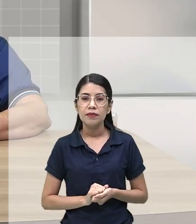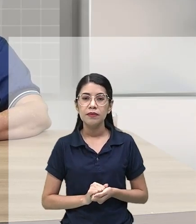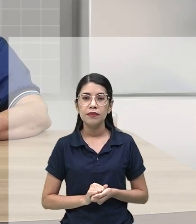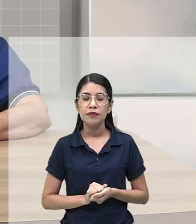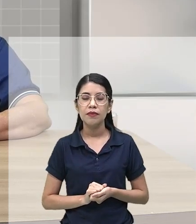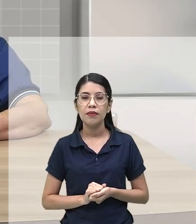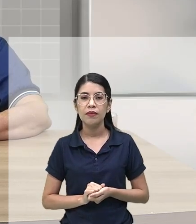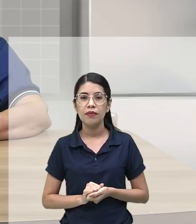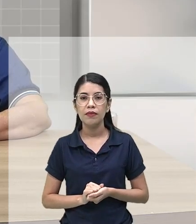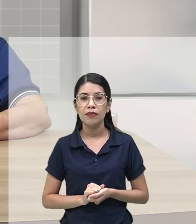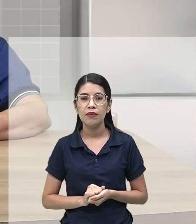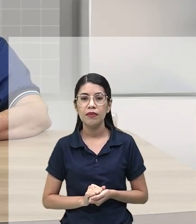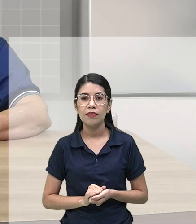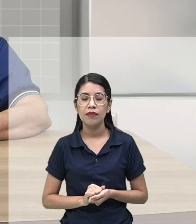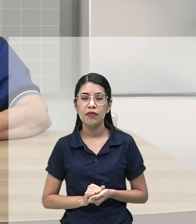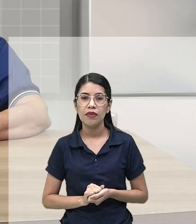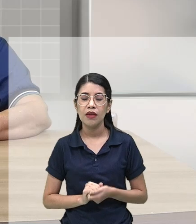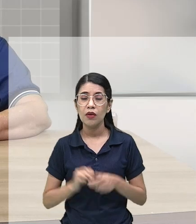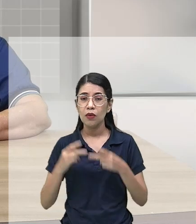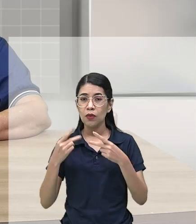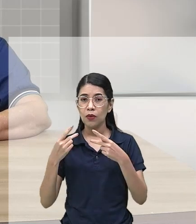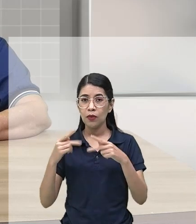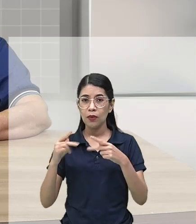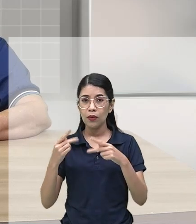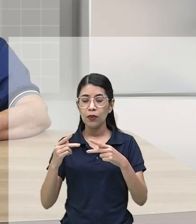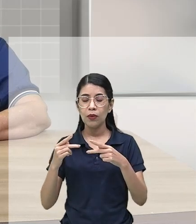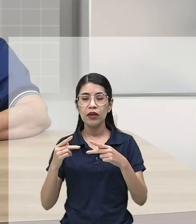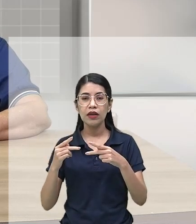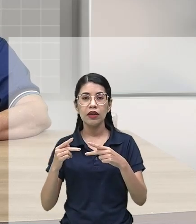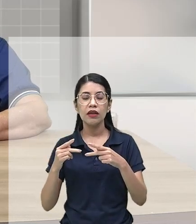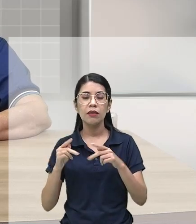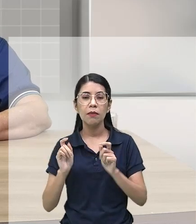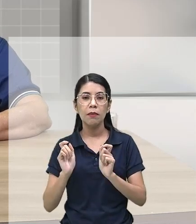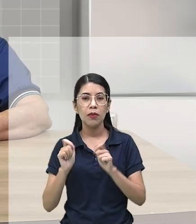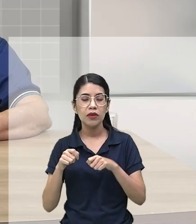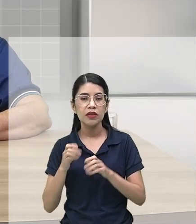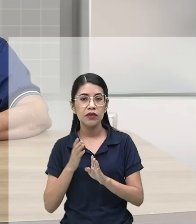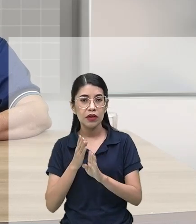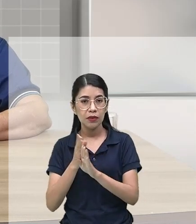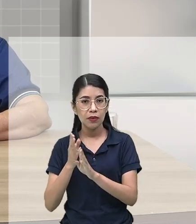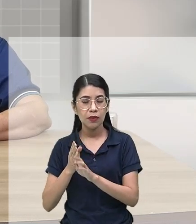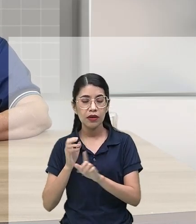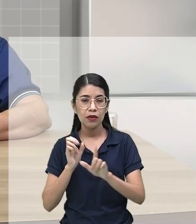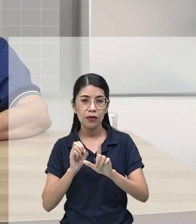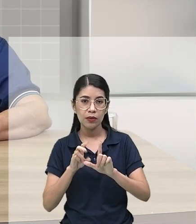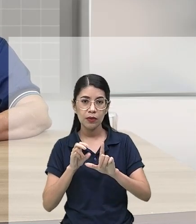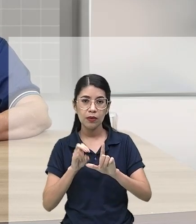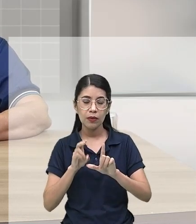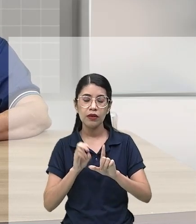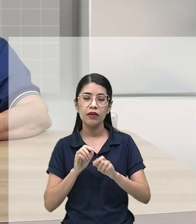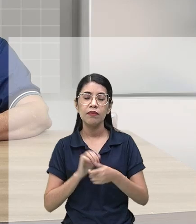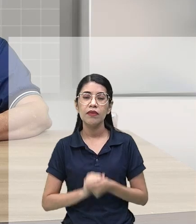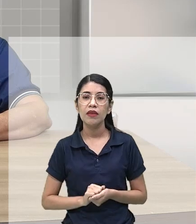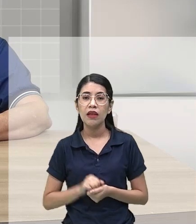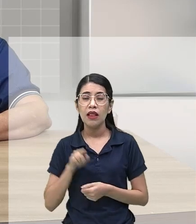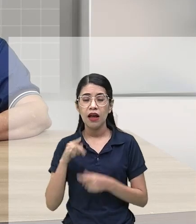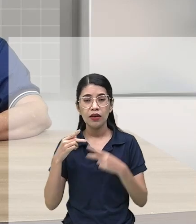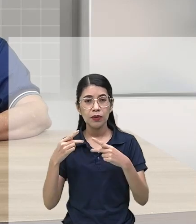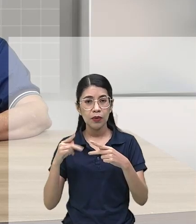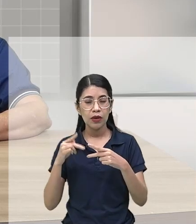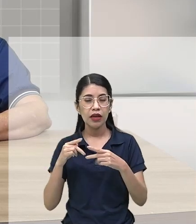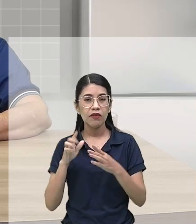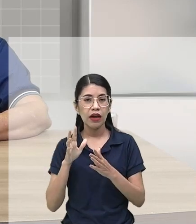logins logins com S. 2025, logins no plural, tá bom? Isso, ele passou para vocês, mas só reforçando, é lá onde vocês vão preencher